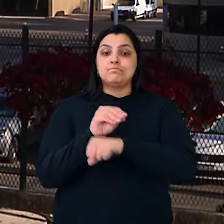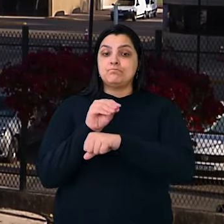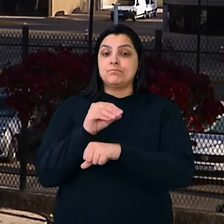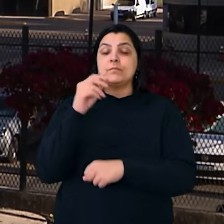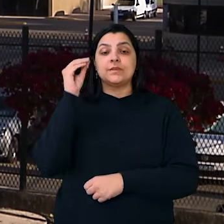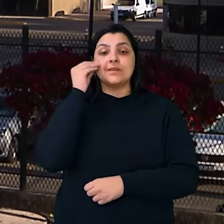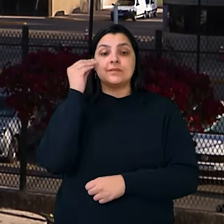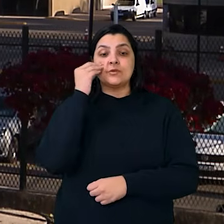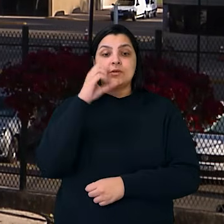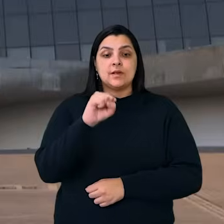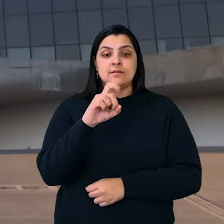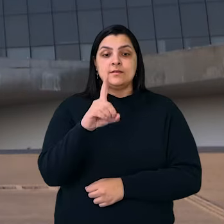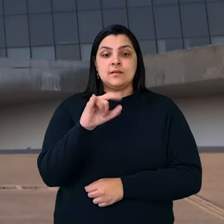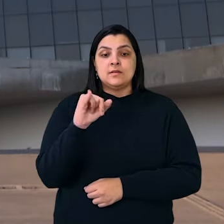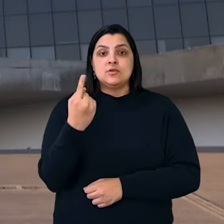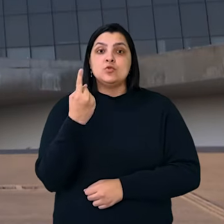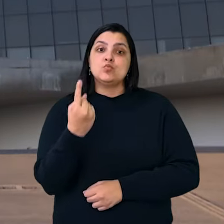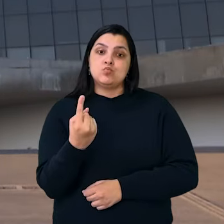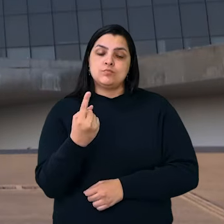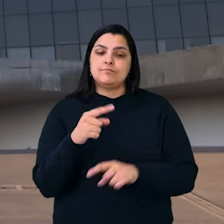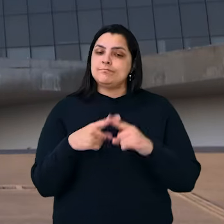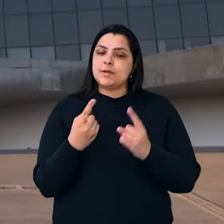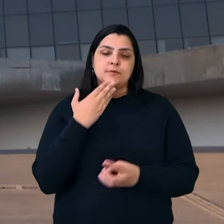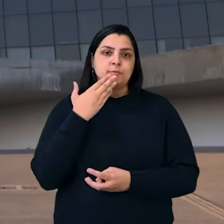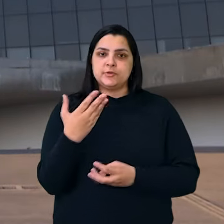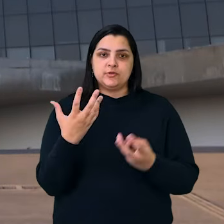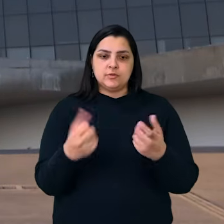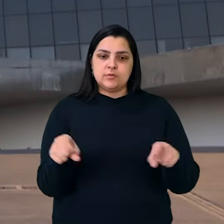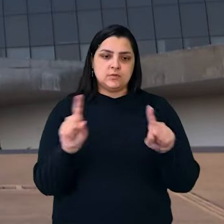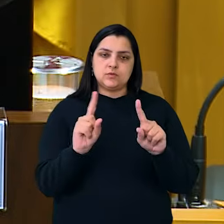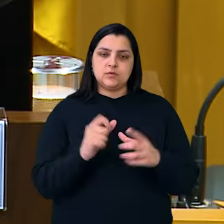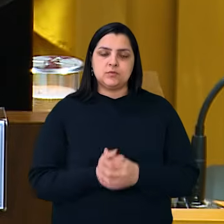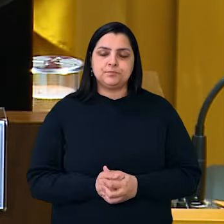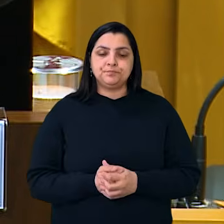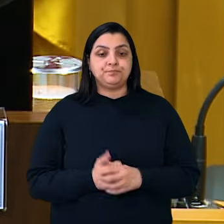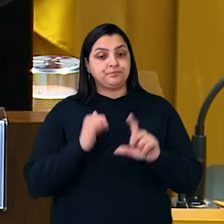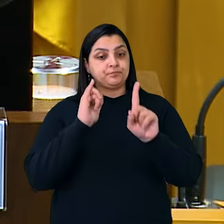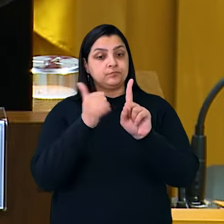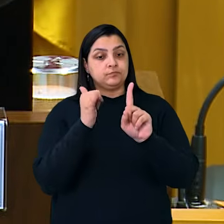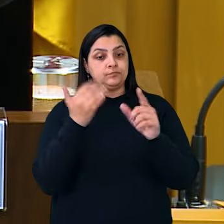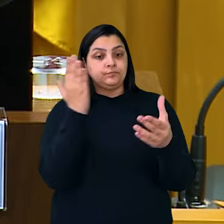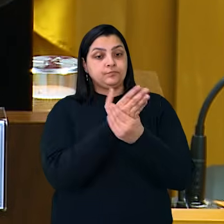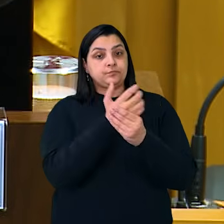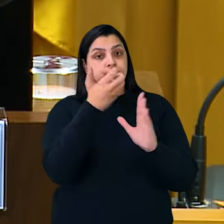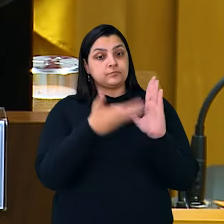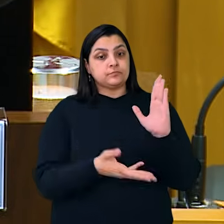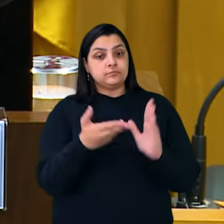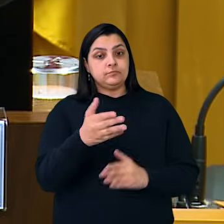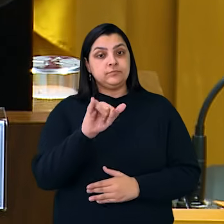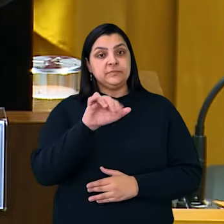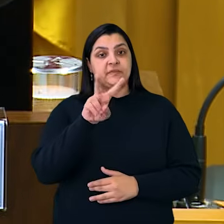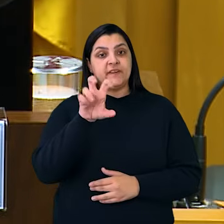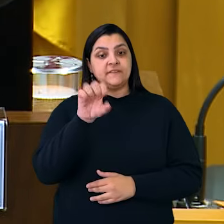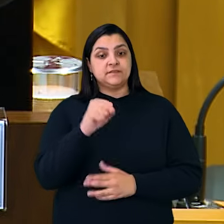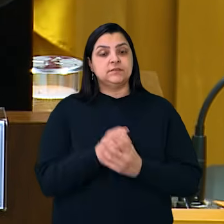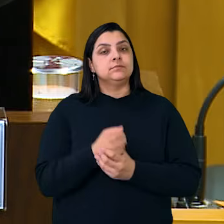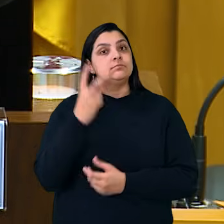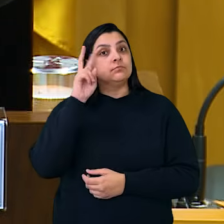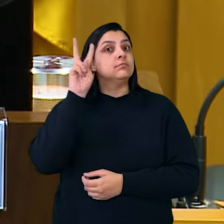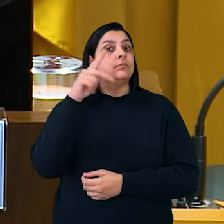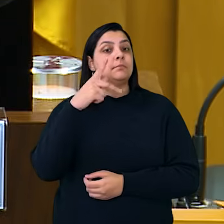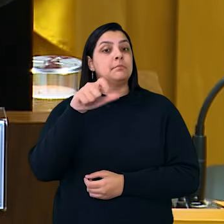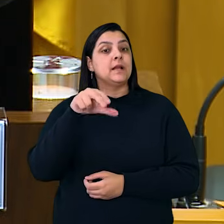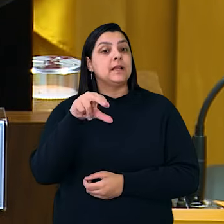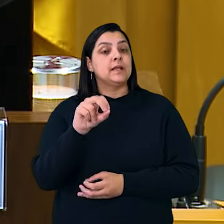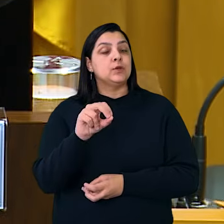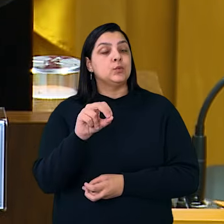o caso à seção 1 de dissídios individuais, mas o pedido foi negado. O relator dos embargos, ministro Ives Gandra, lembrou que o